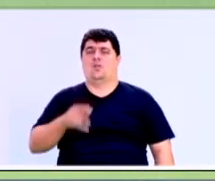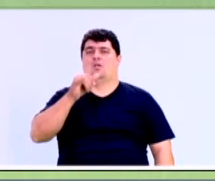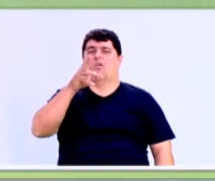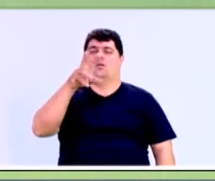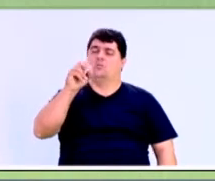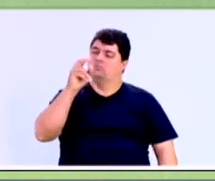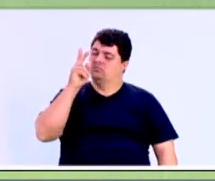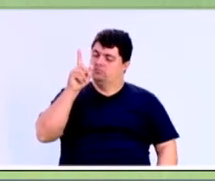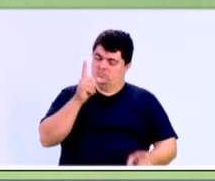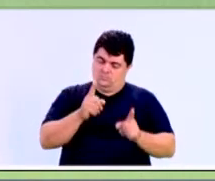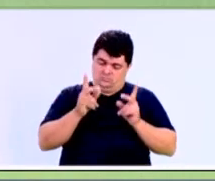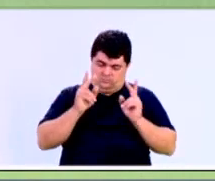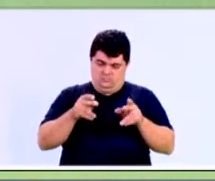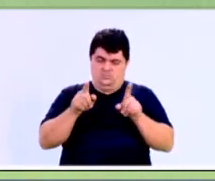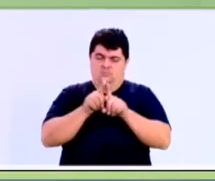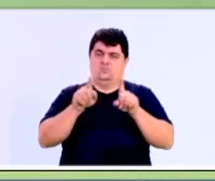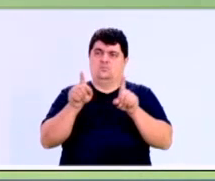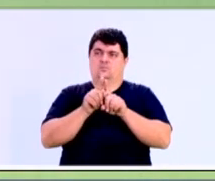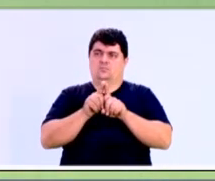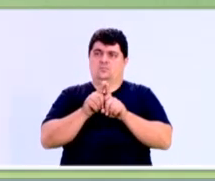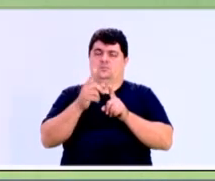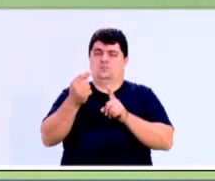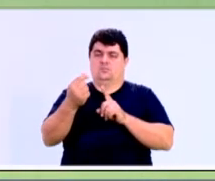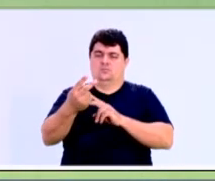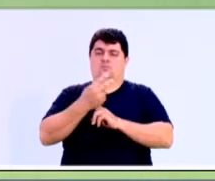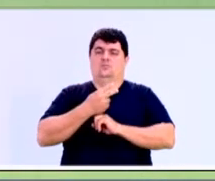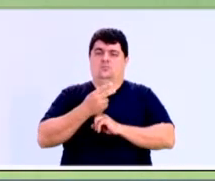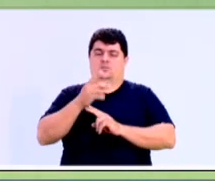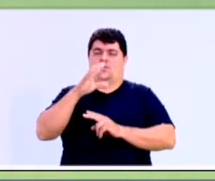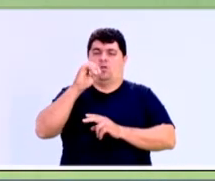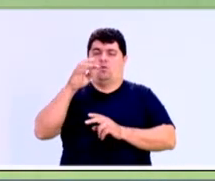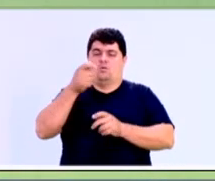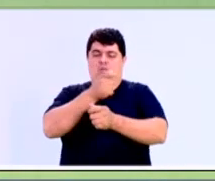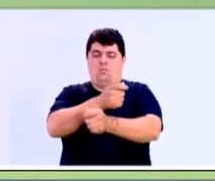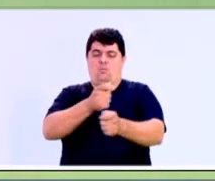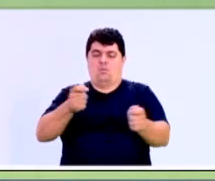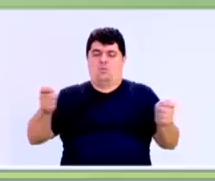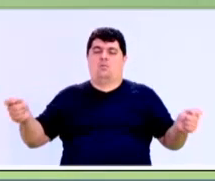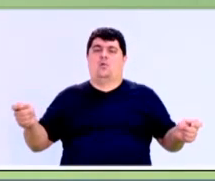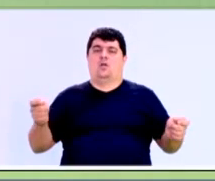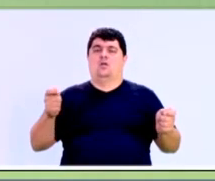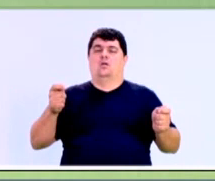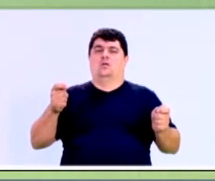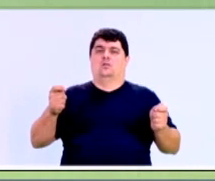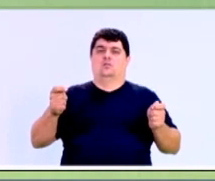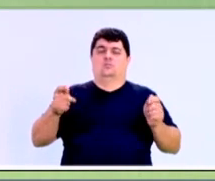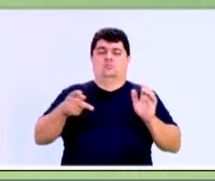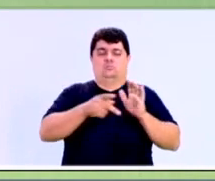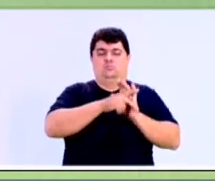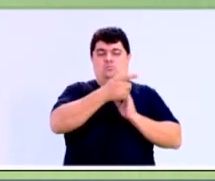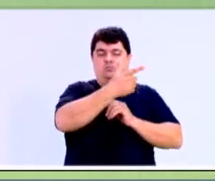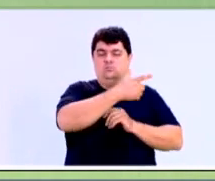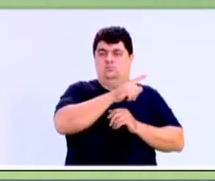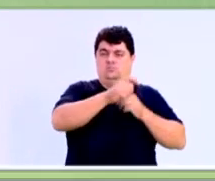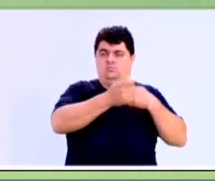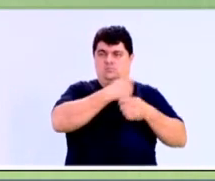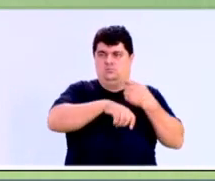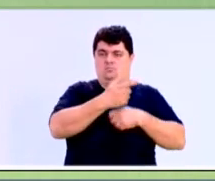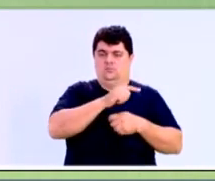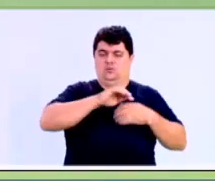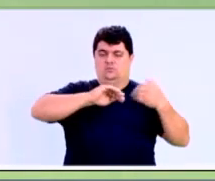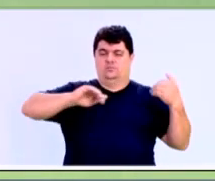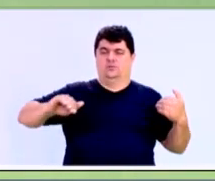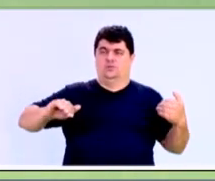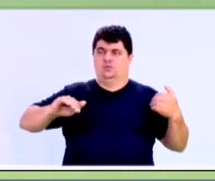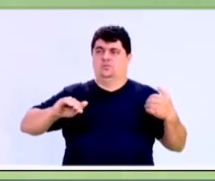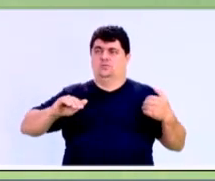aqui empréstimo, financiamentos e contas a pagar que não seja ligada às atividades operacionais. Então, no meu caso aqui deu